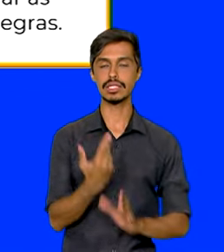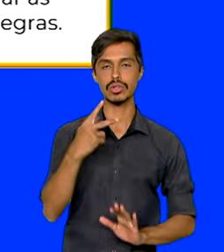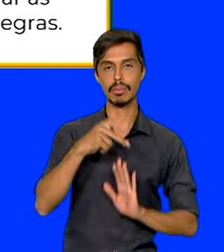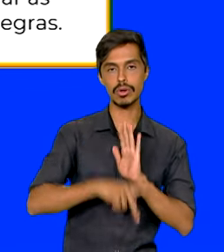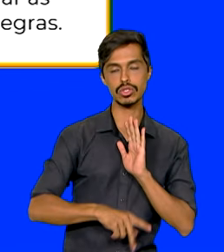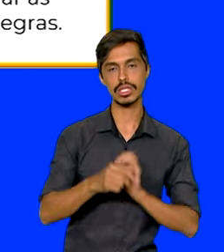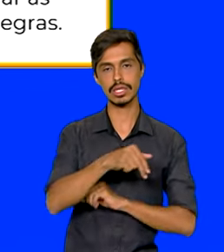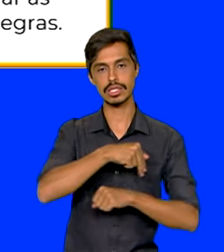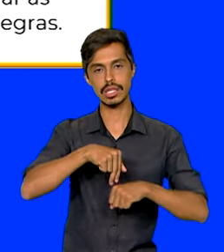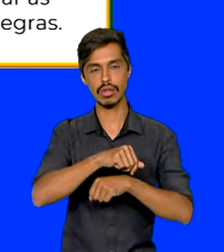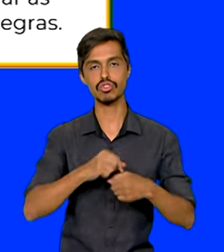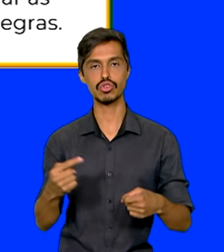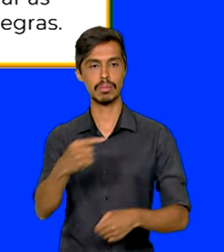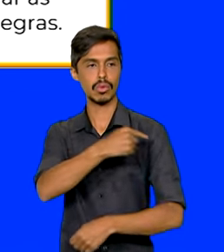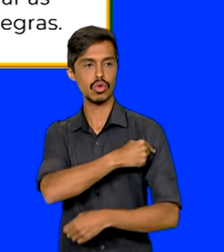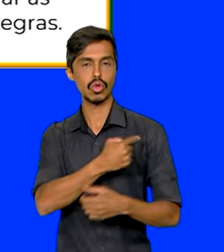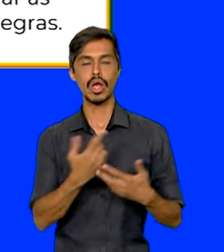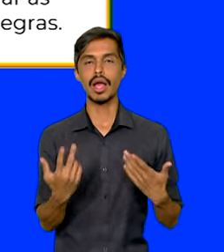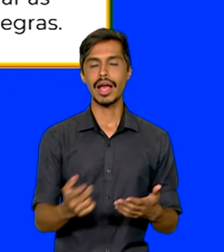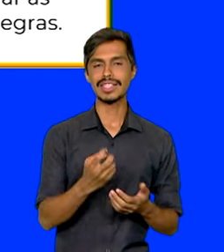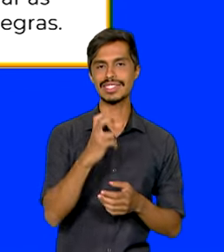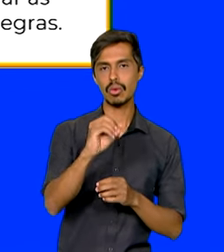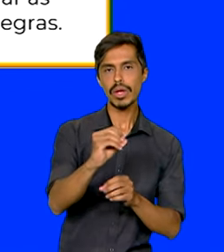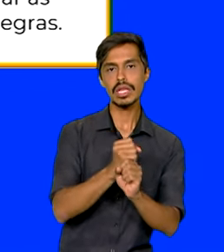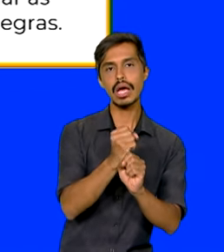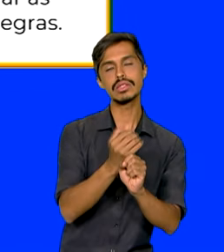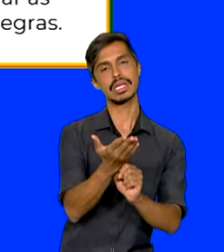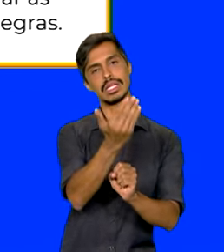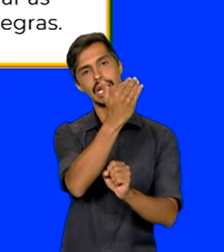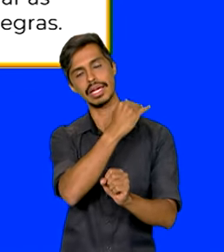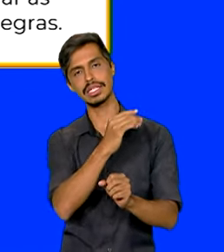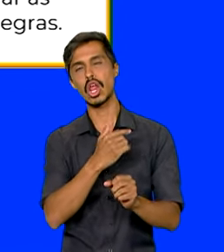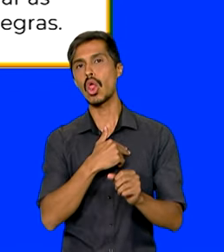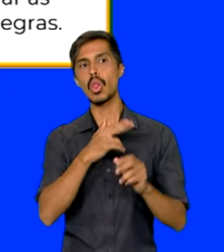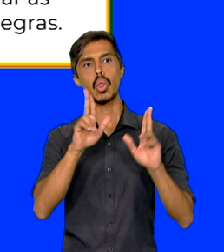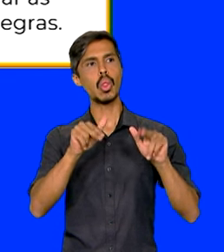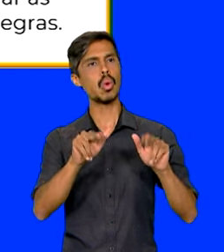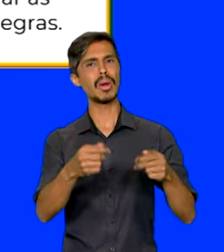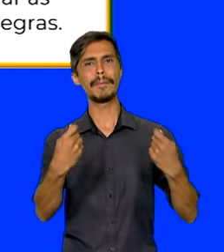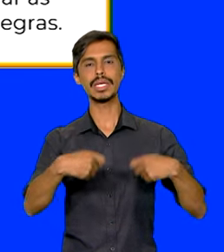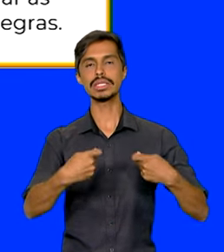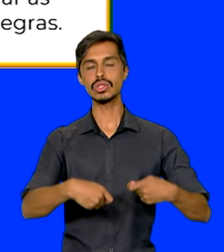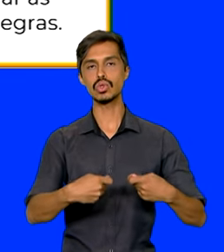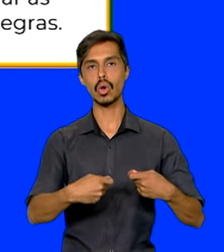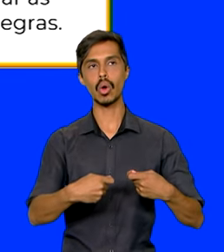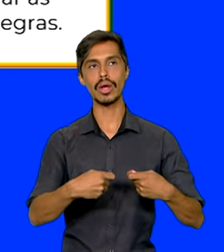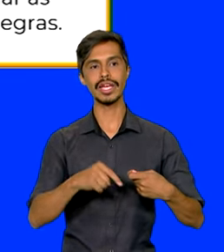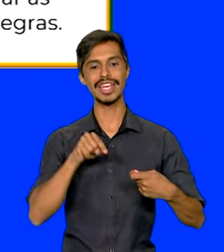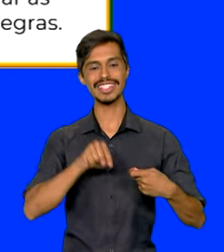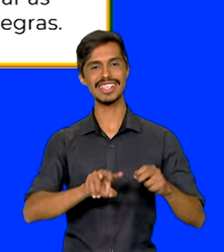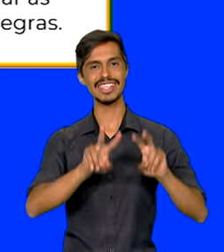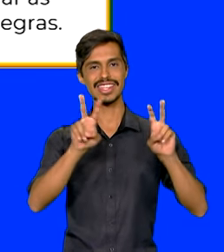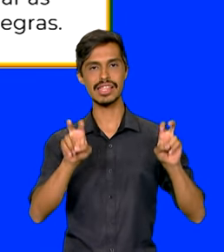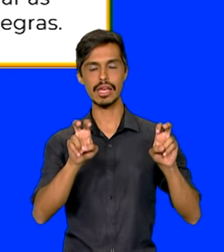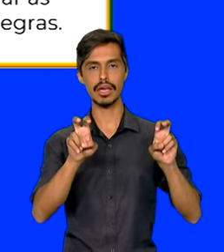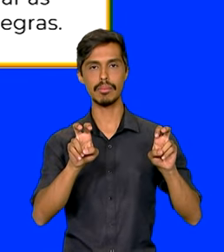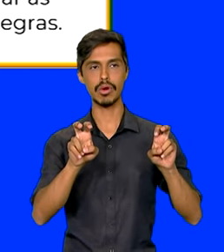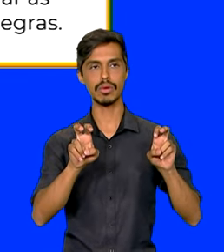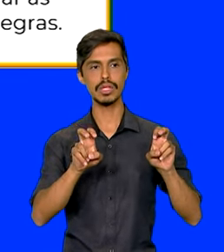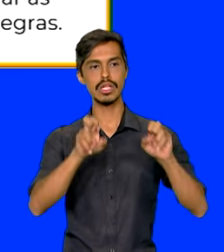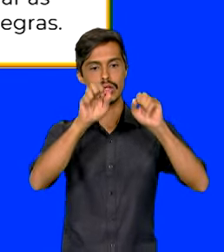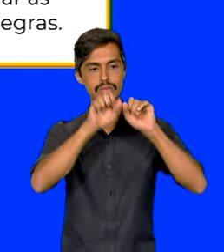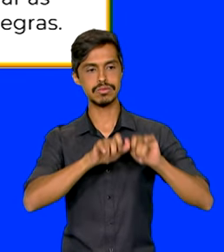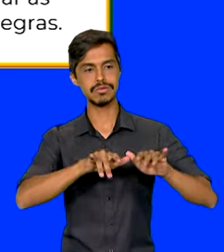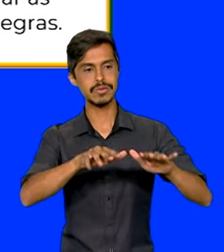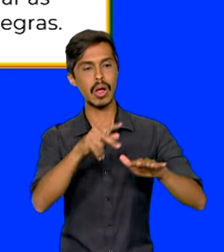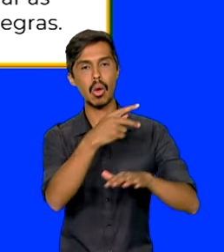Programa Nacional de Imunizações há 50 anos atrás, nunca foi necessário que esse tema fosse para o âmbito